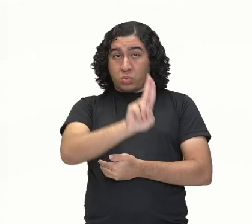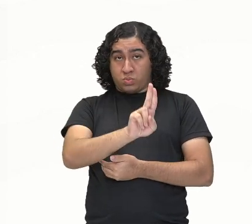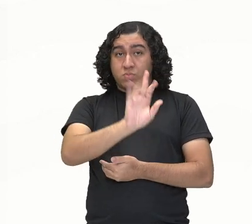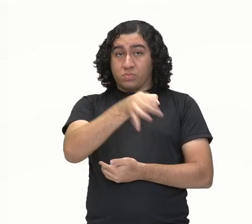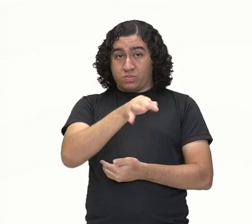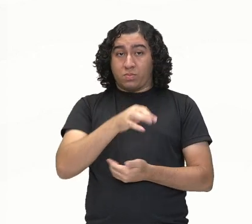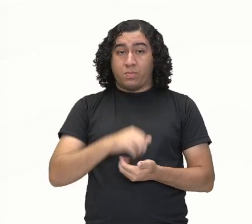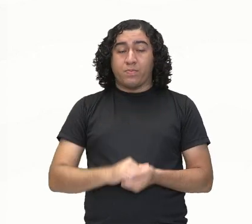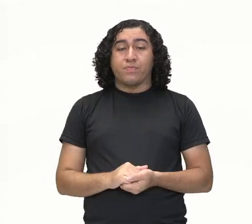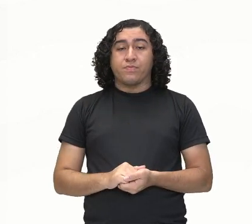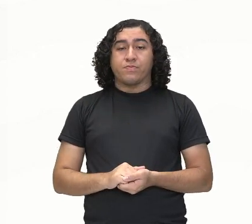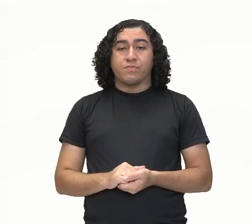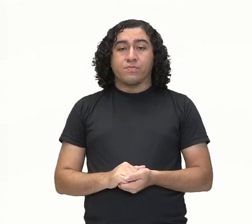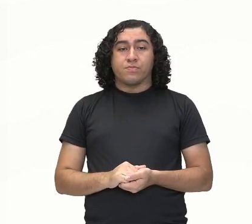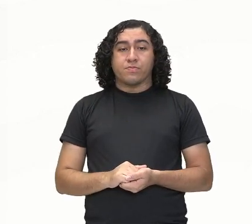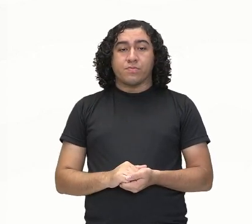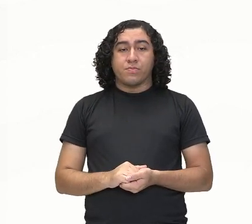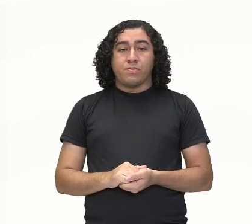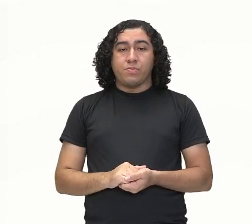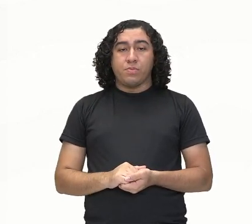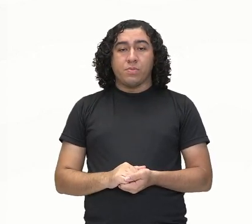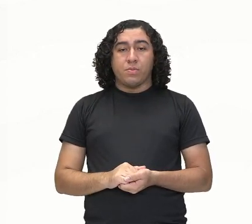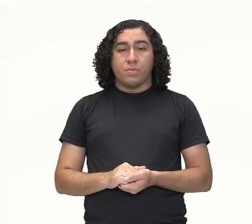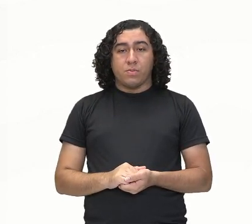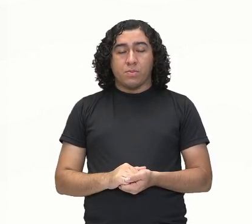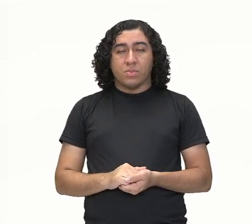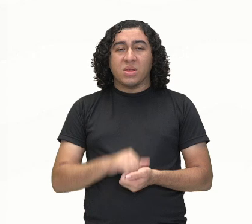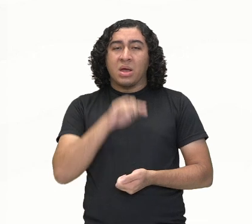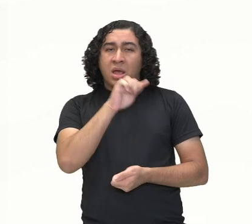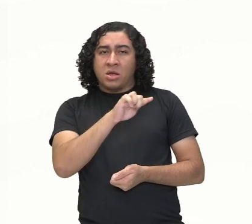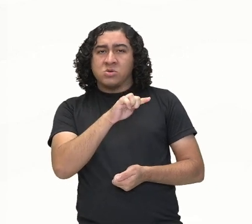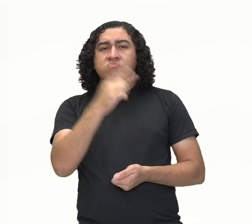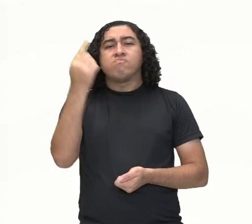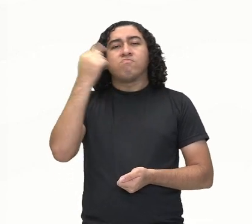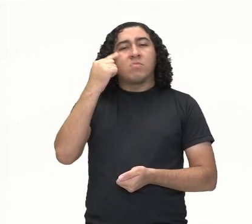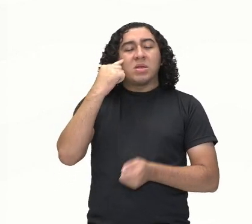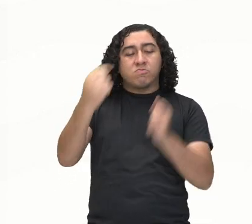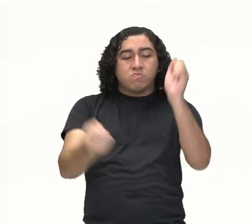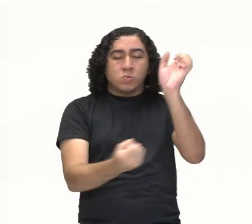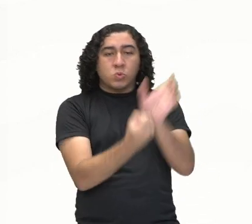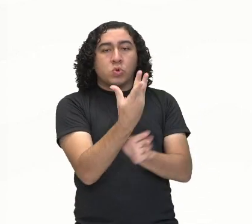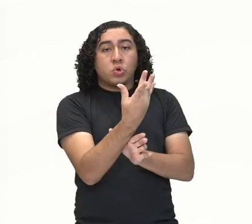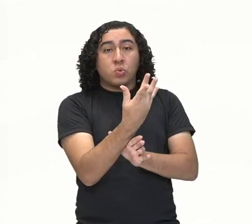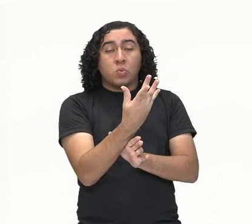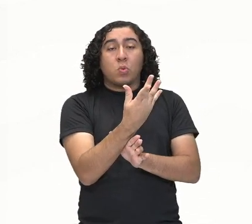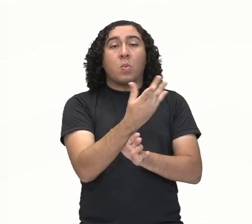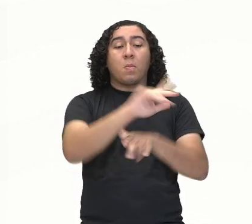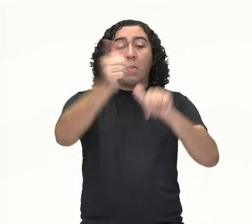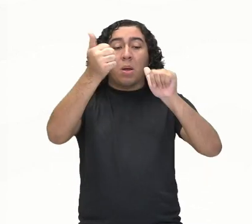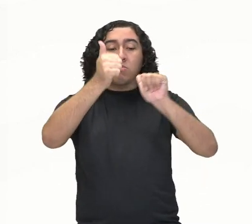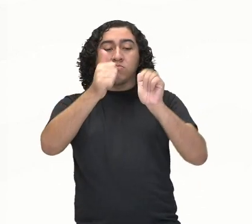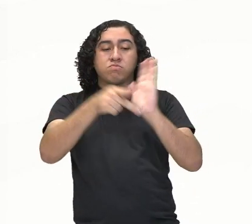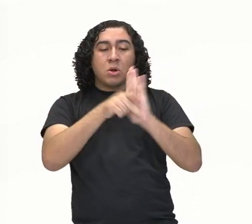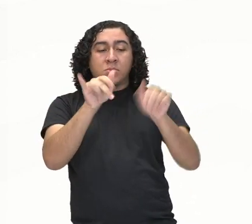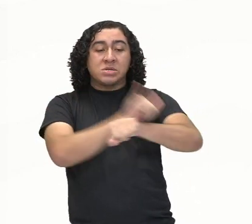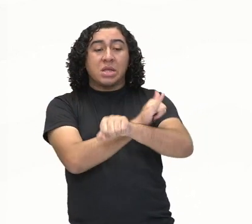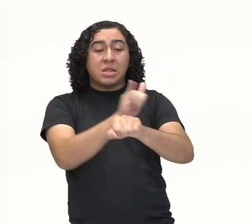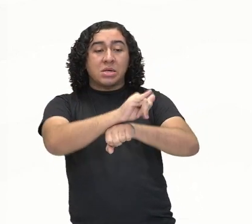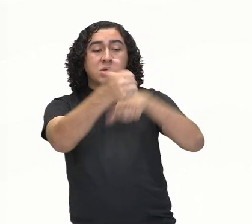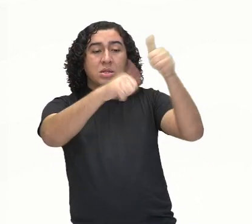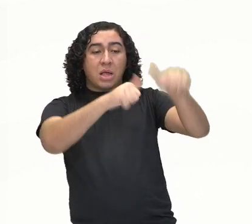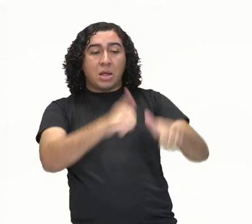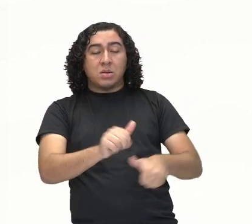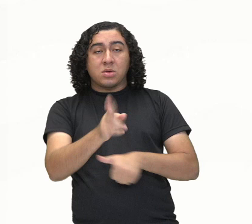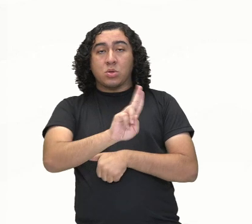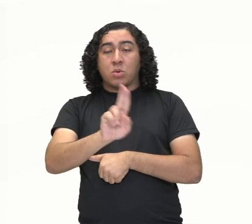Unidas, onde eles criaram esse indicador, né, criaram aqui uma métrica chamada de